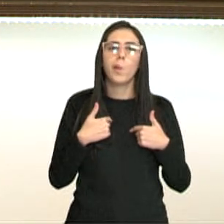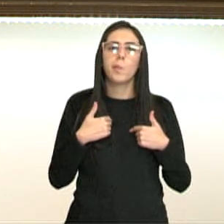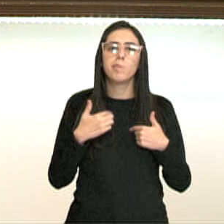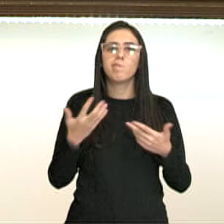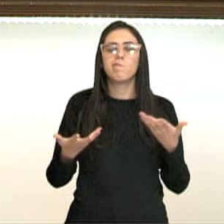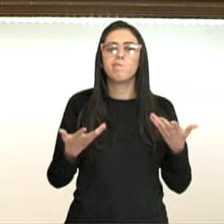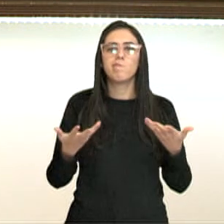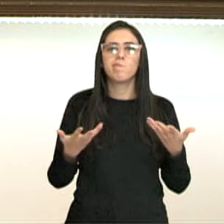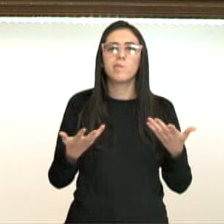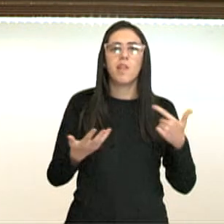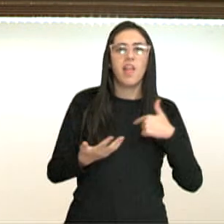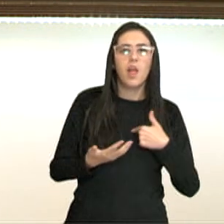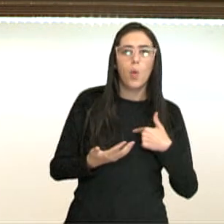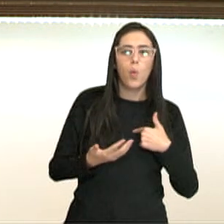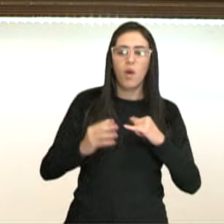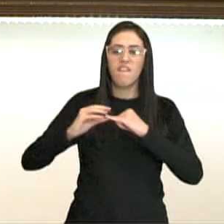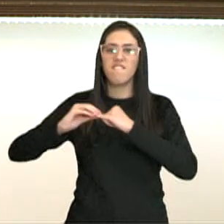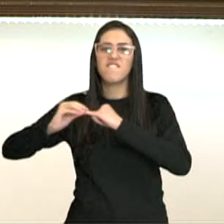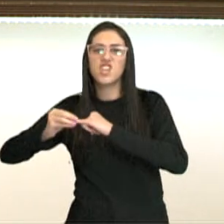Feijão.